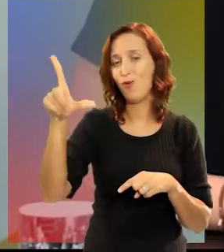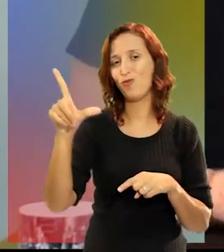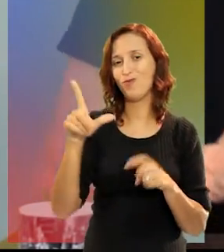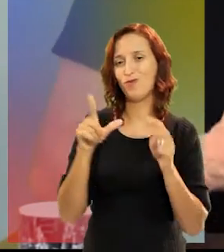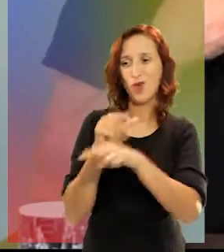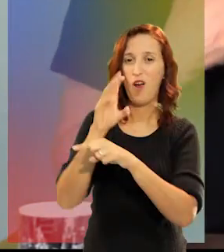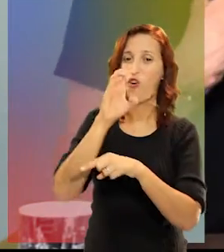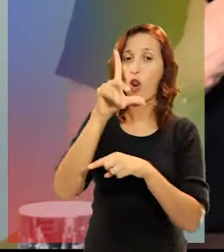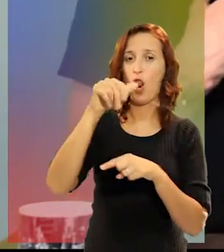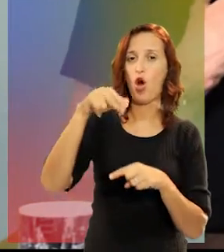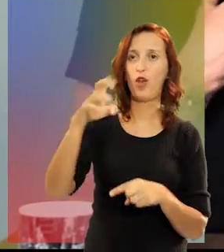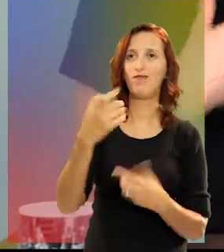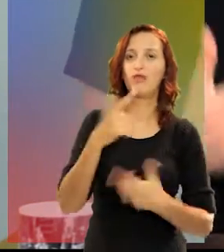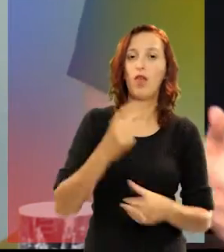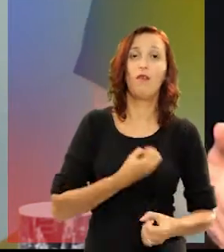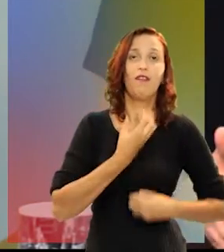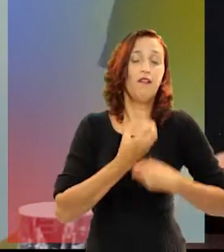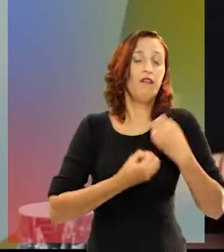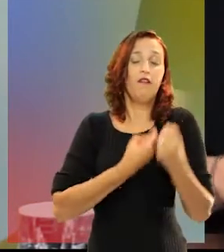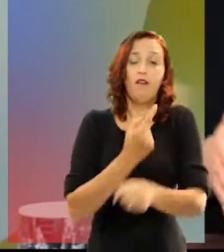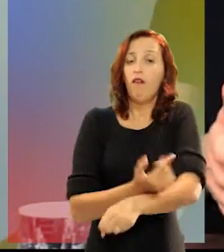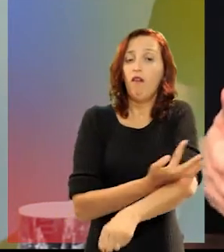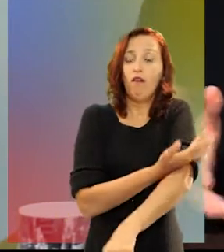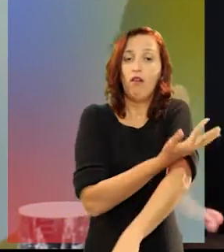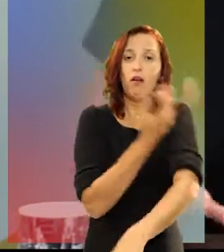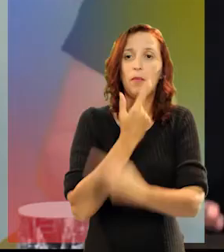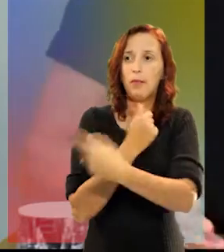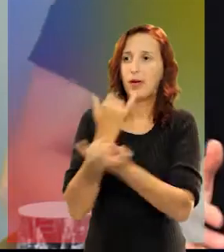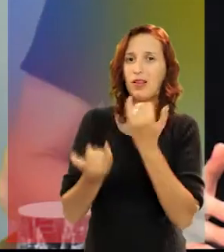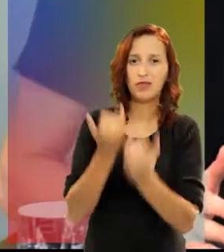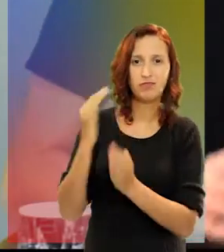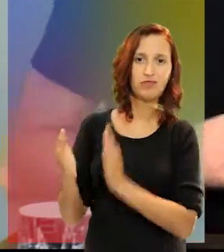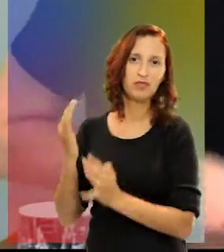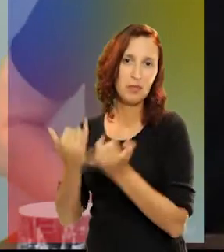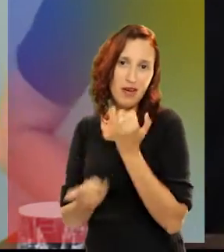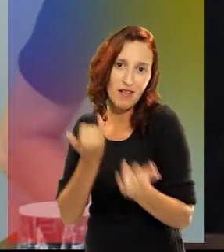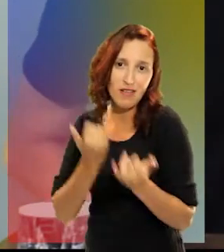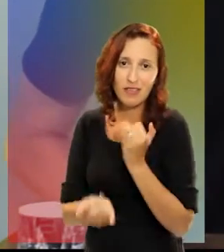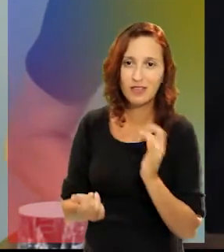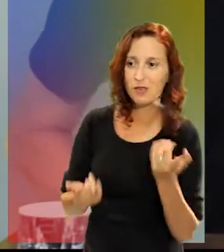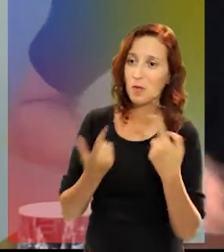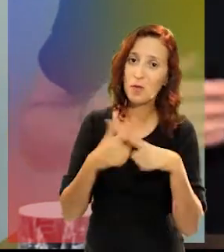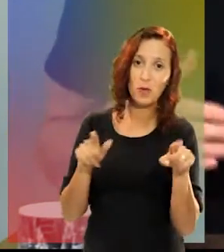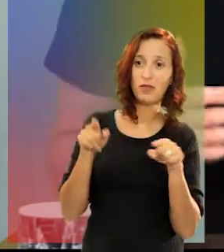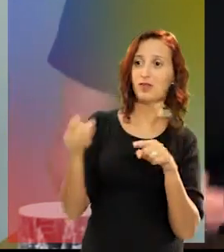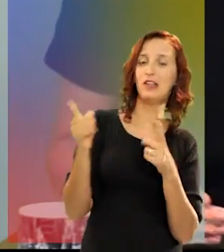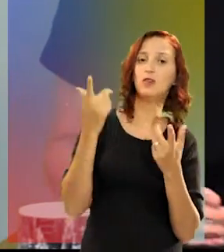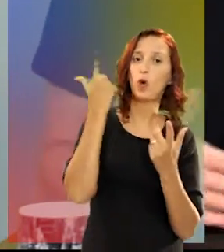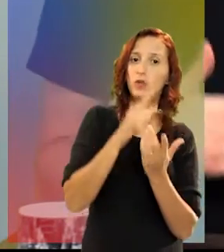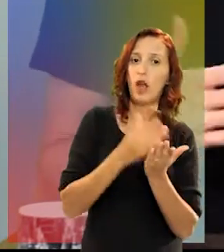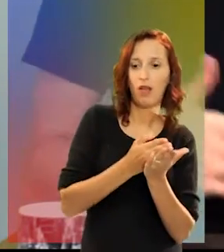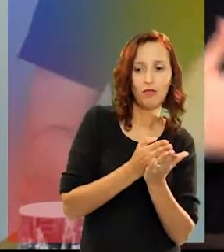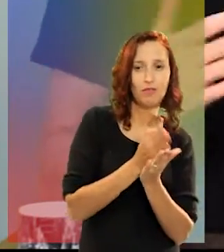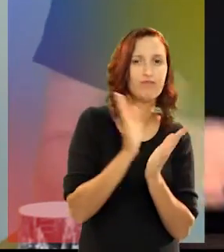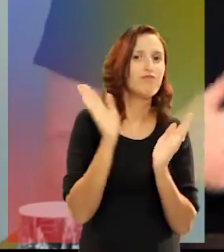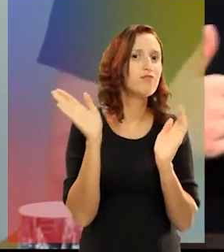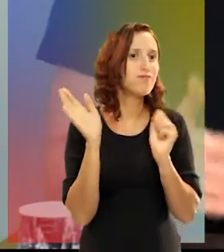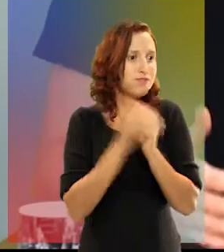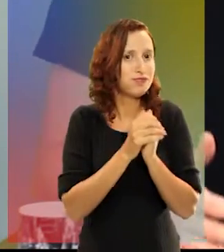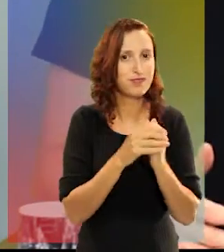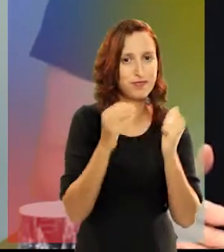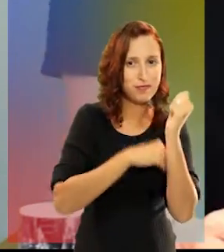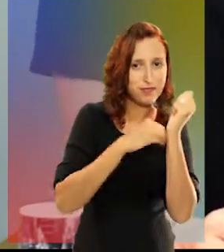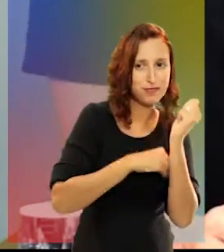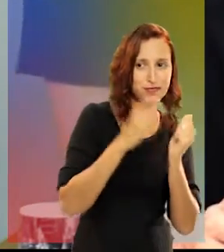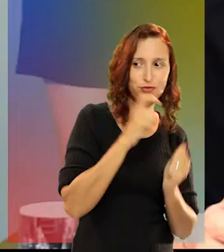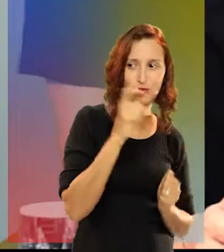de sensações emocionais, né? Ele é dotado de funções, ele é uma ferramenta. Só que eles conseguem também burlar. Os replicantes descobriram